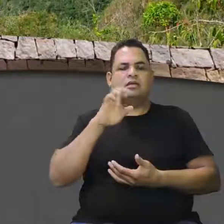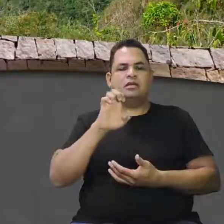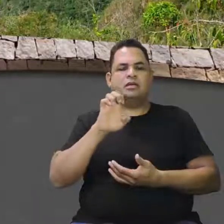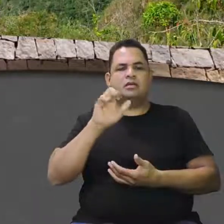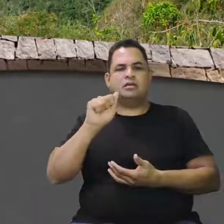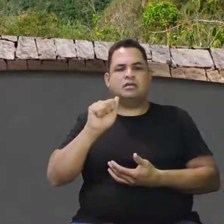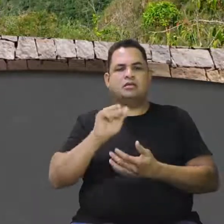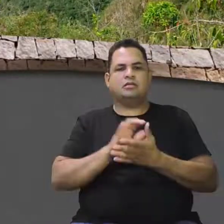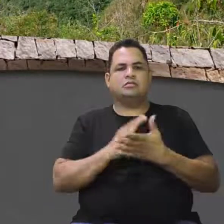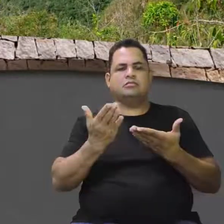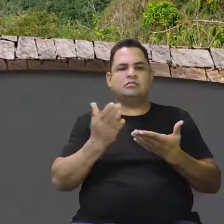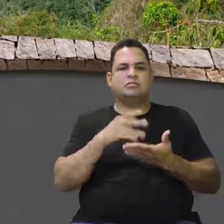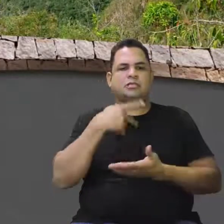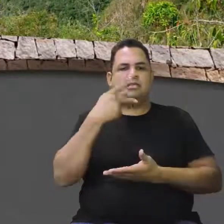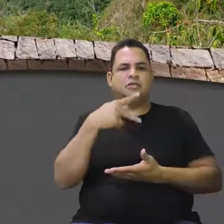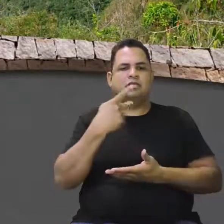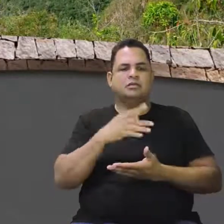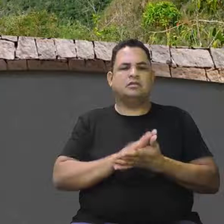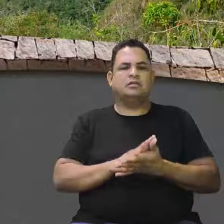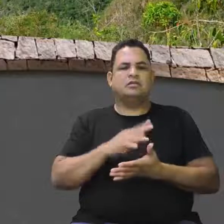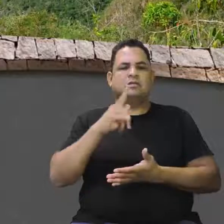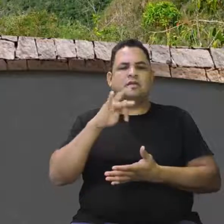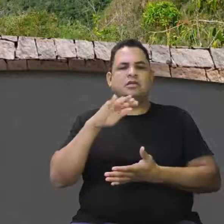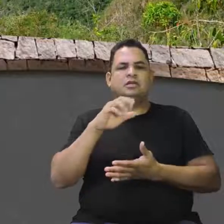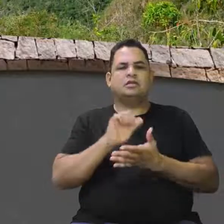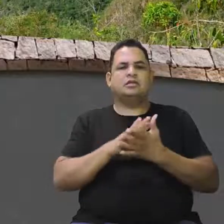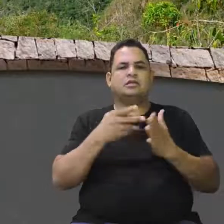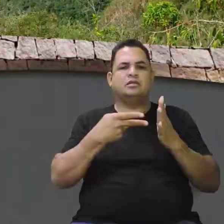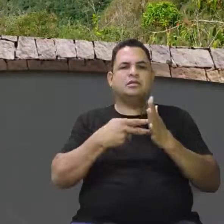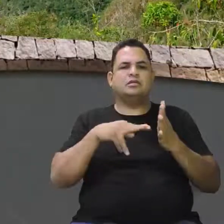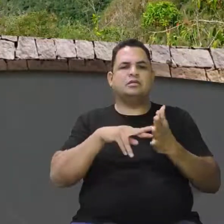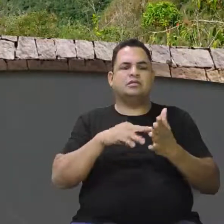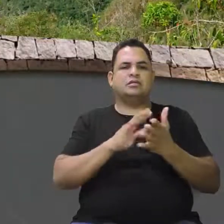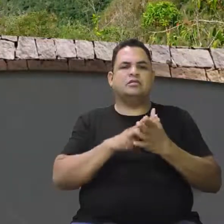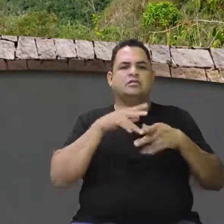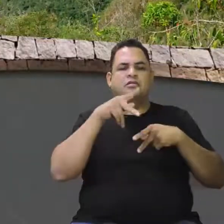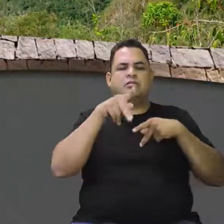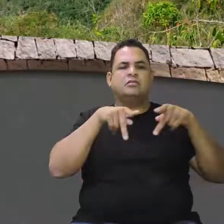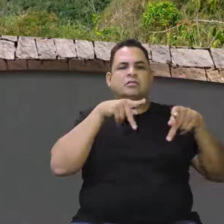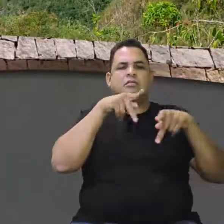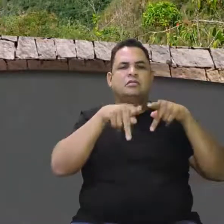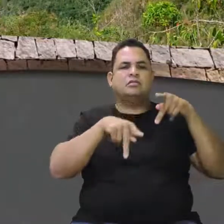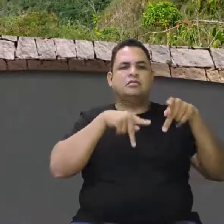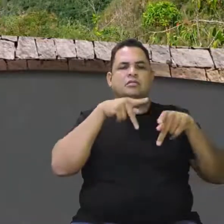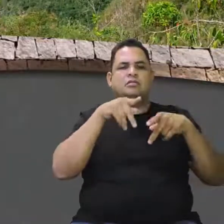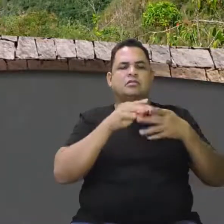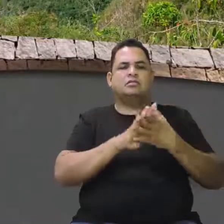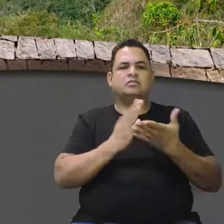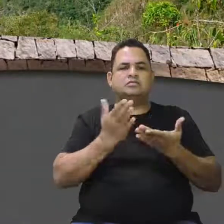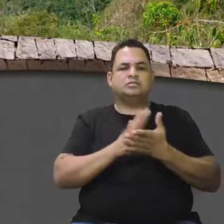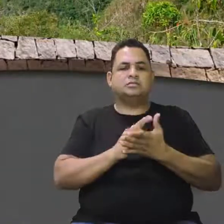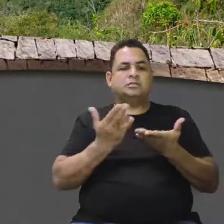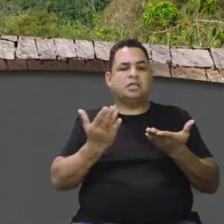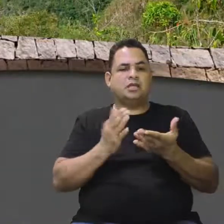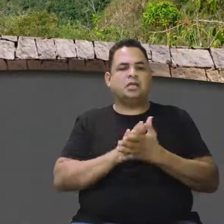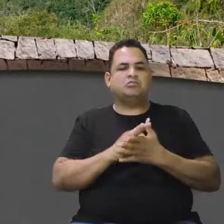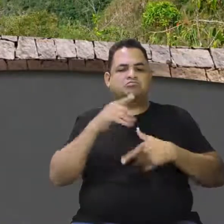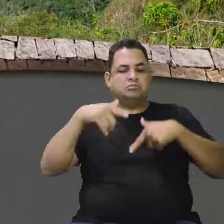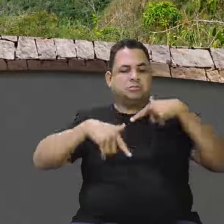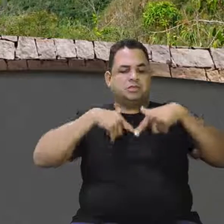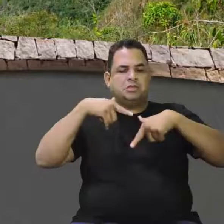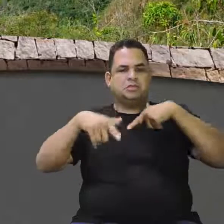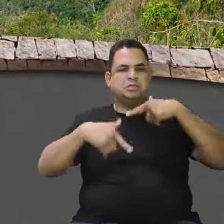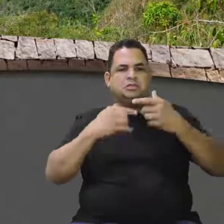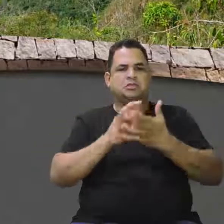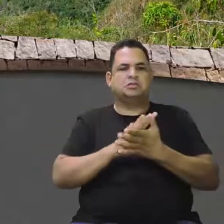P-E-A. Pronunciando PEA. Significa essa população que está apta para o trabalho,